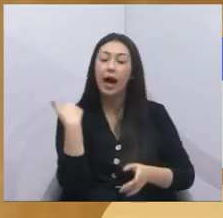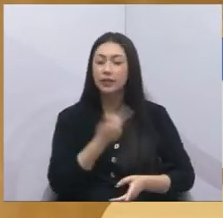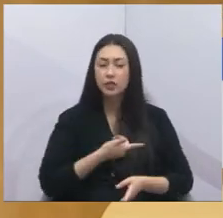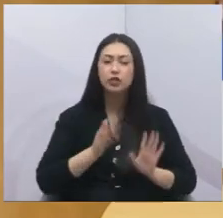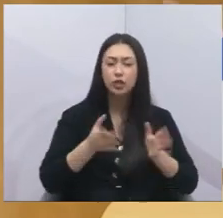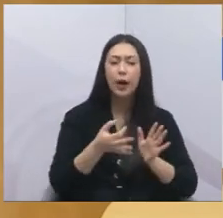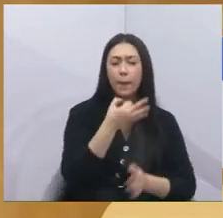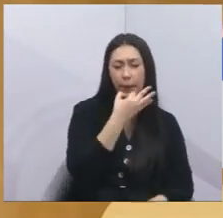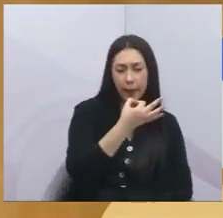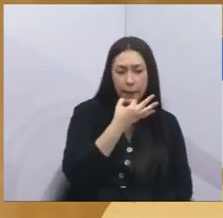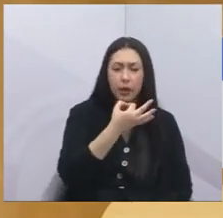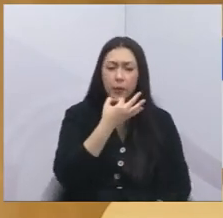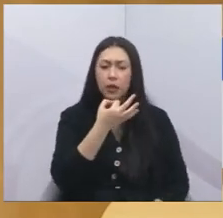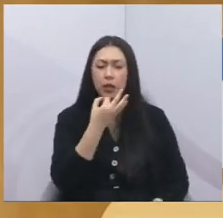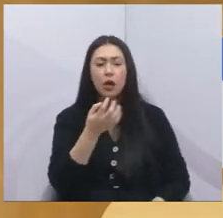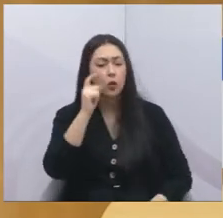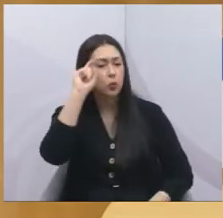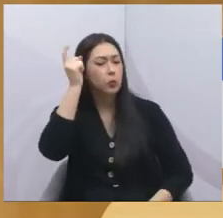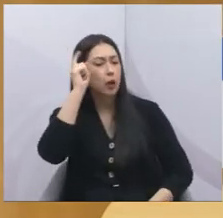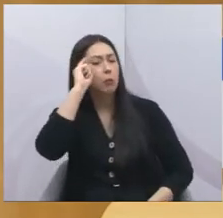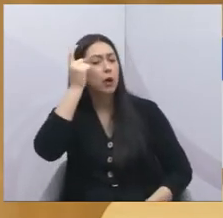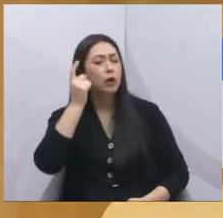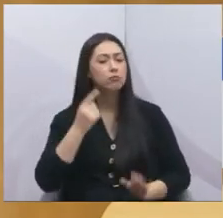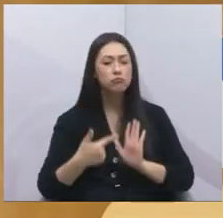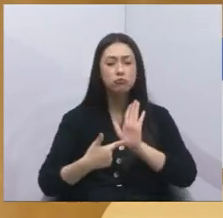passou aquilo que seria um consenso,